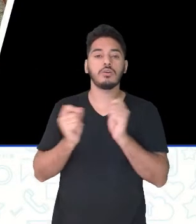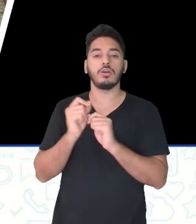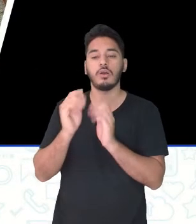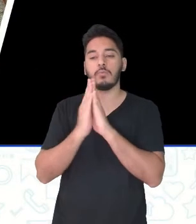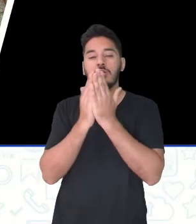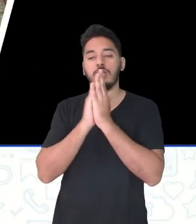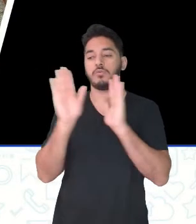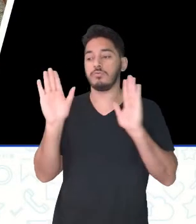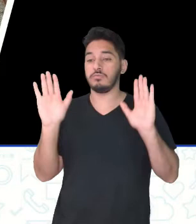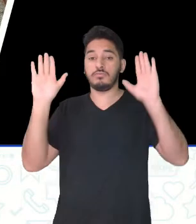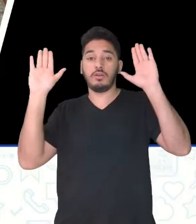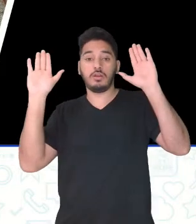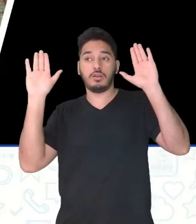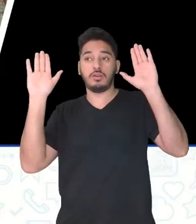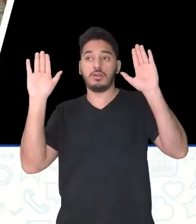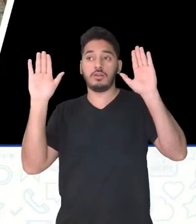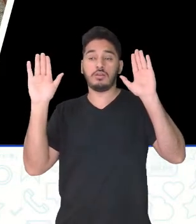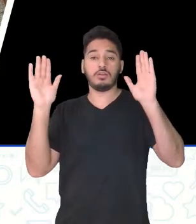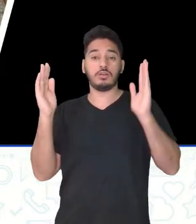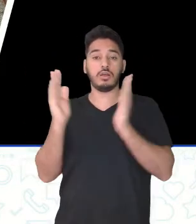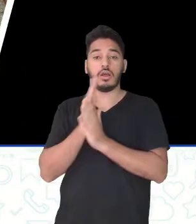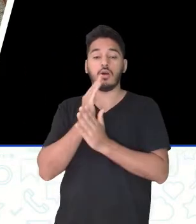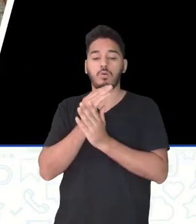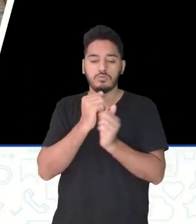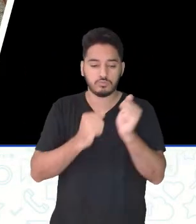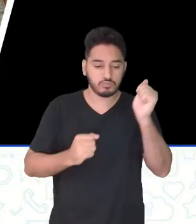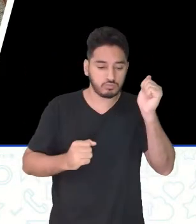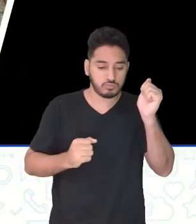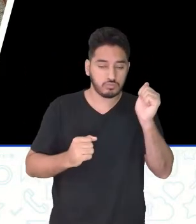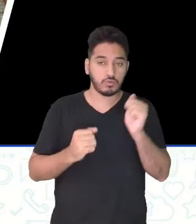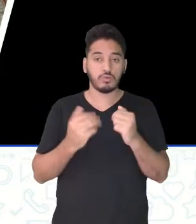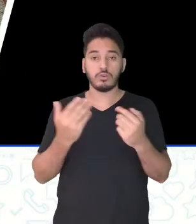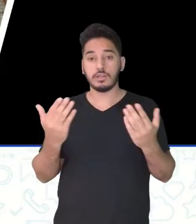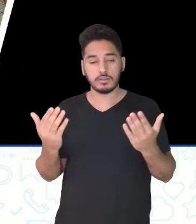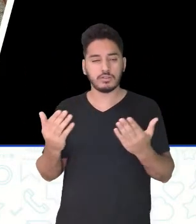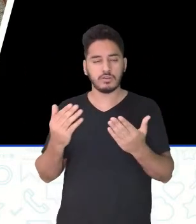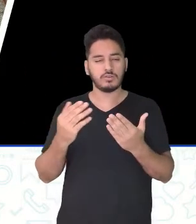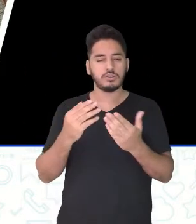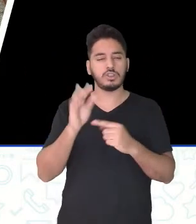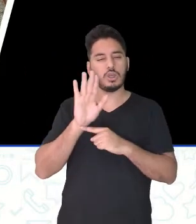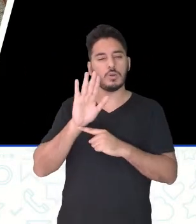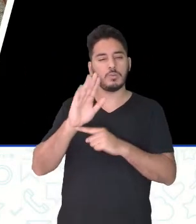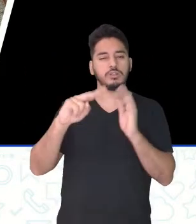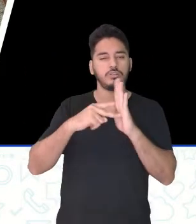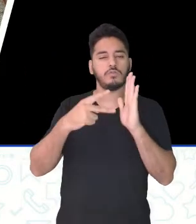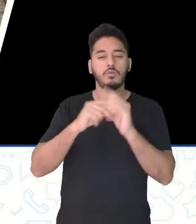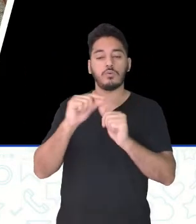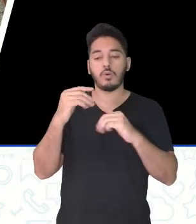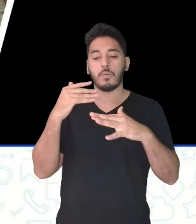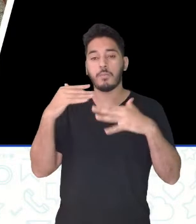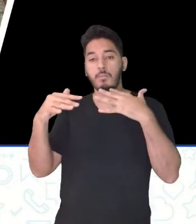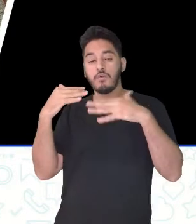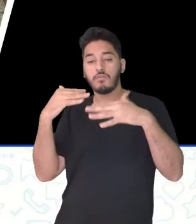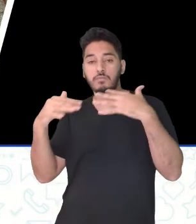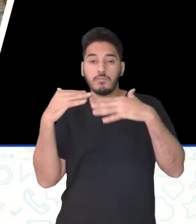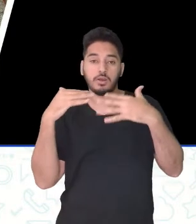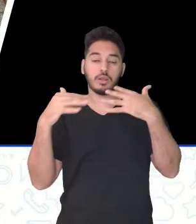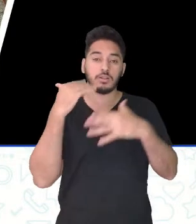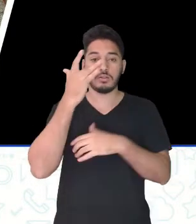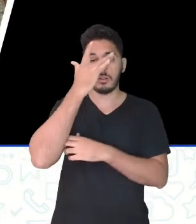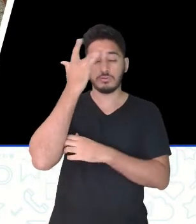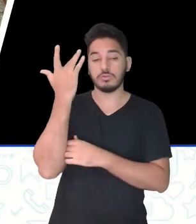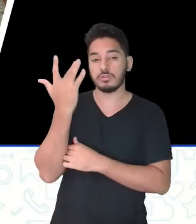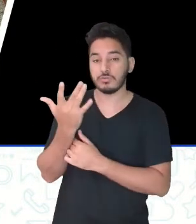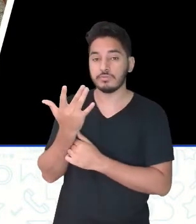para cima, né? Alguns desenhos que simbolizam o movimento dessas